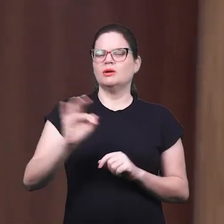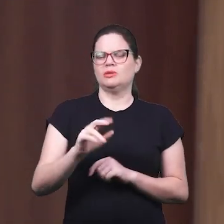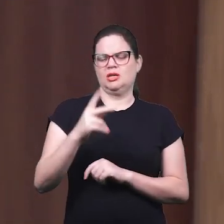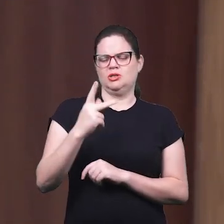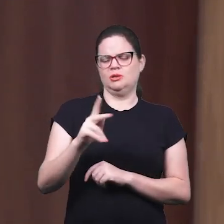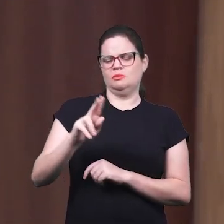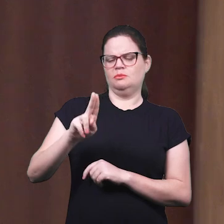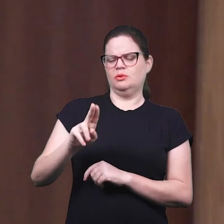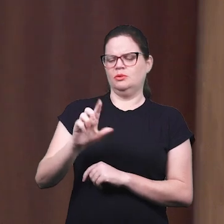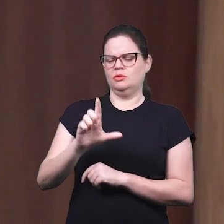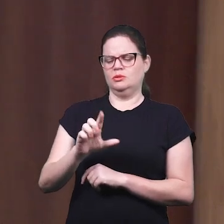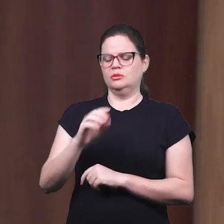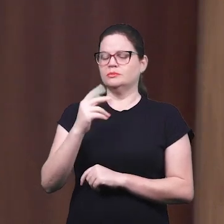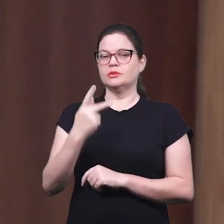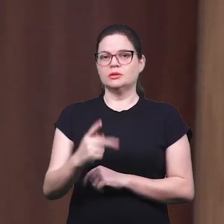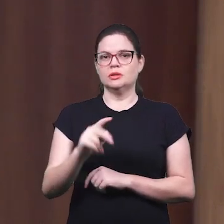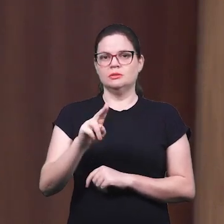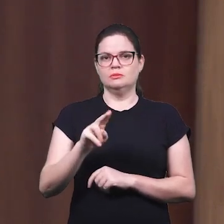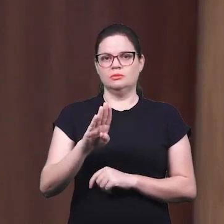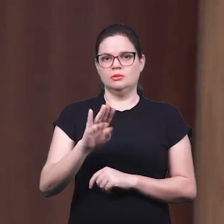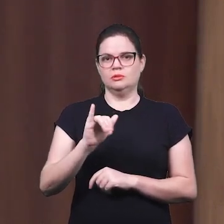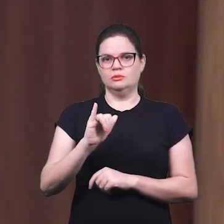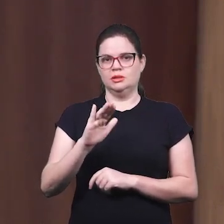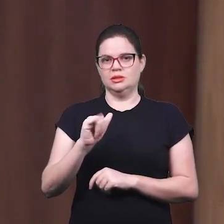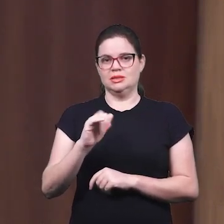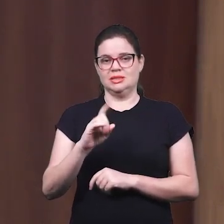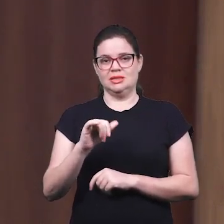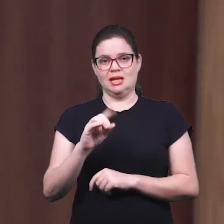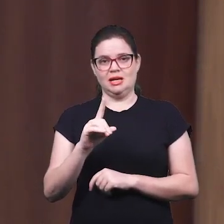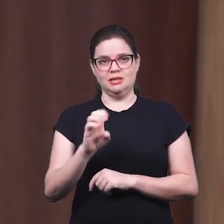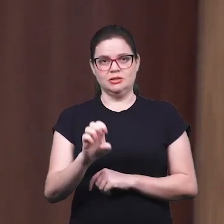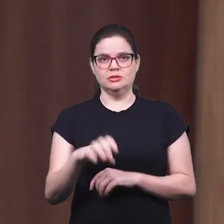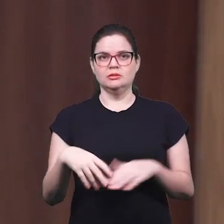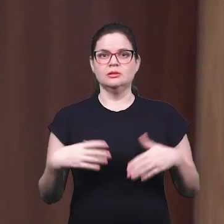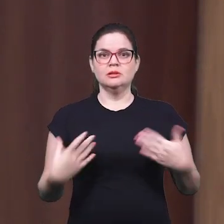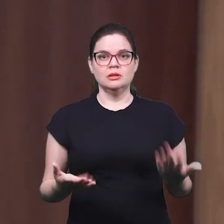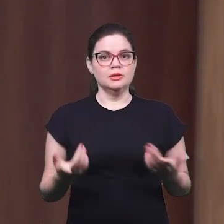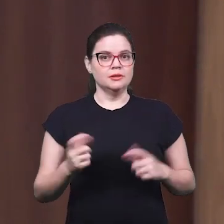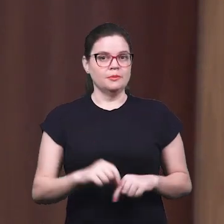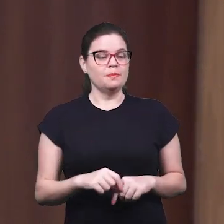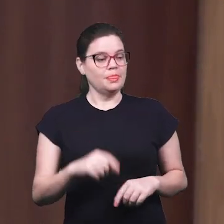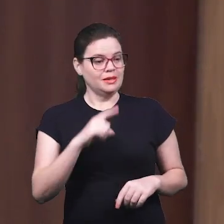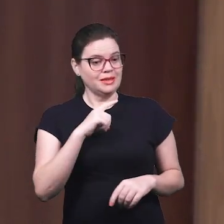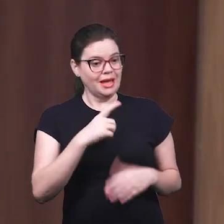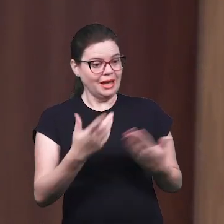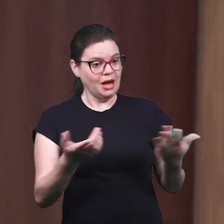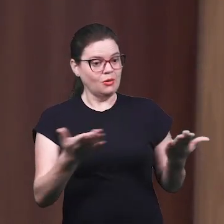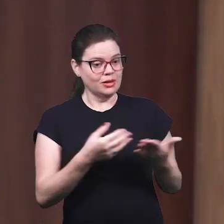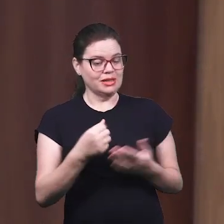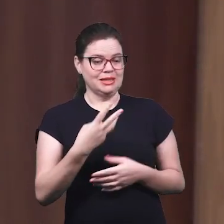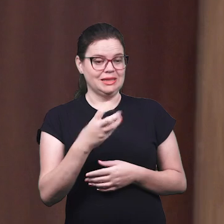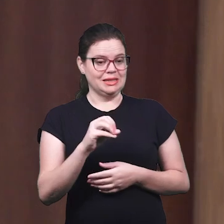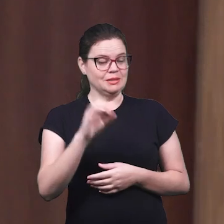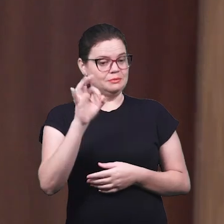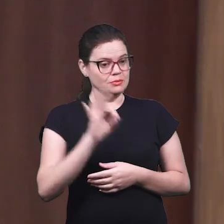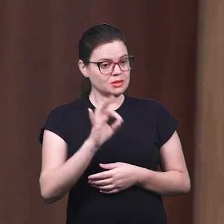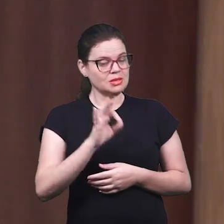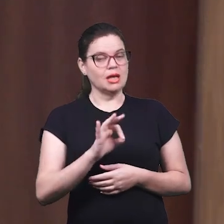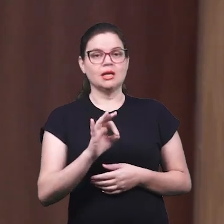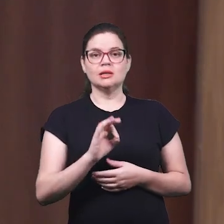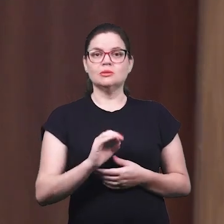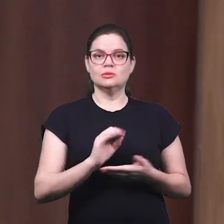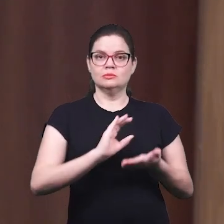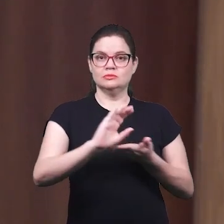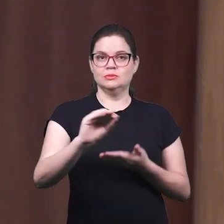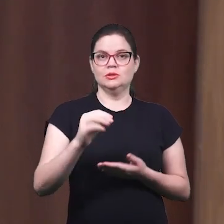era aquilo. Não, eles trazem aqui publicidade e nós damos 30% de comissão. Hoje é 20%, né? Naquela época